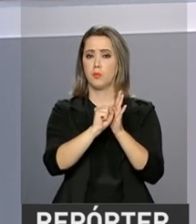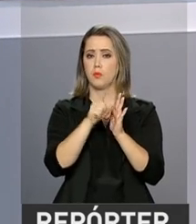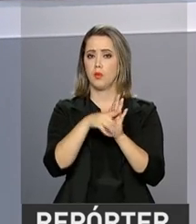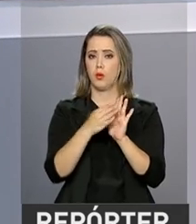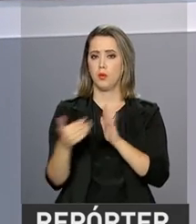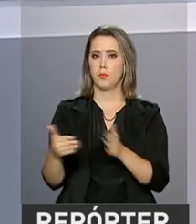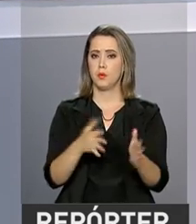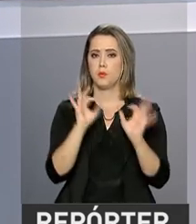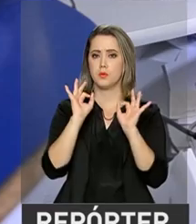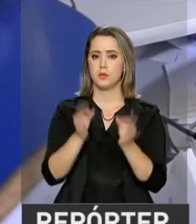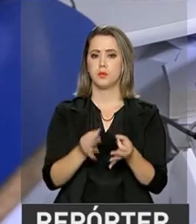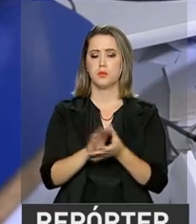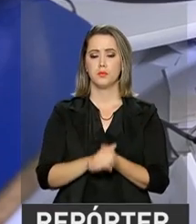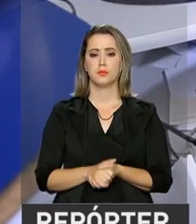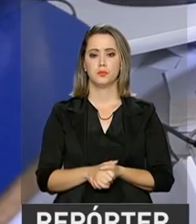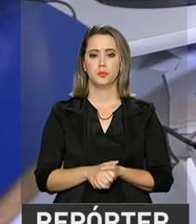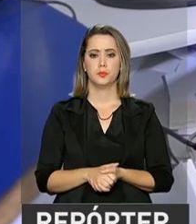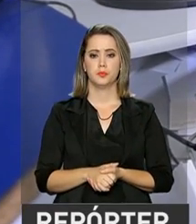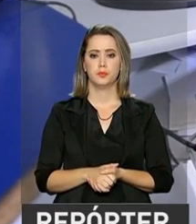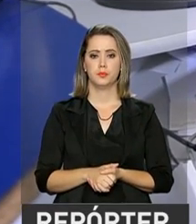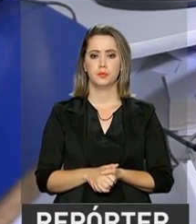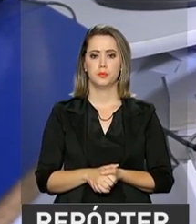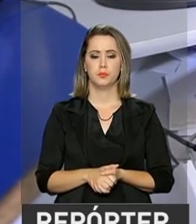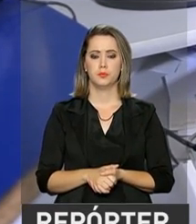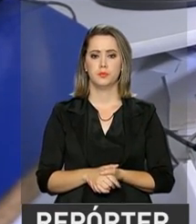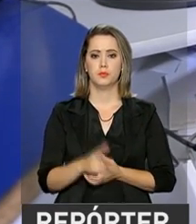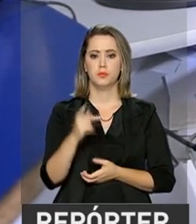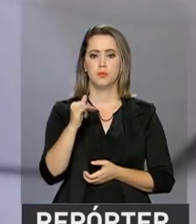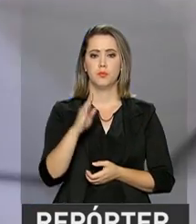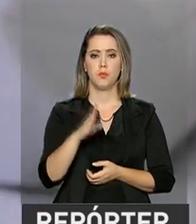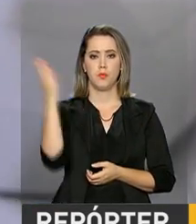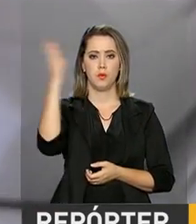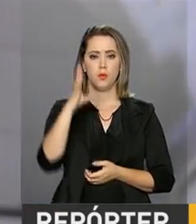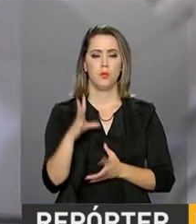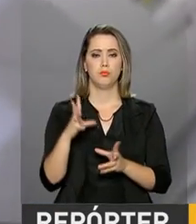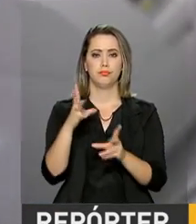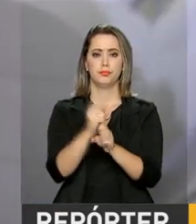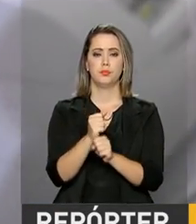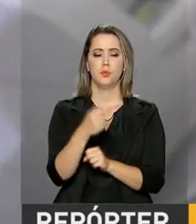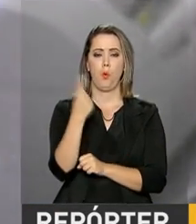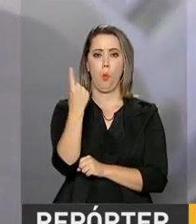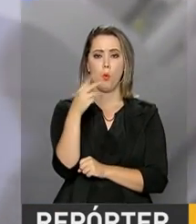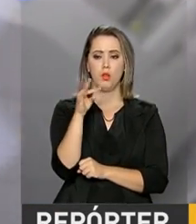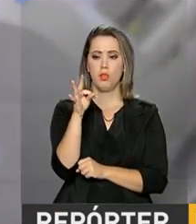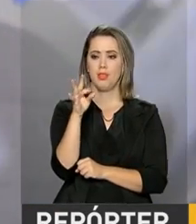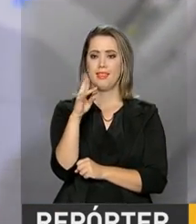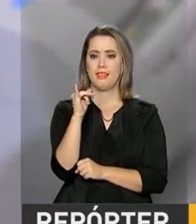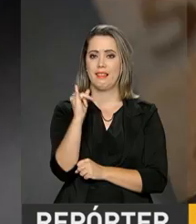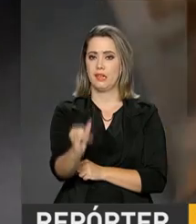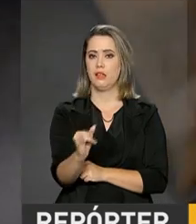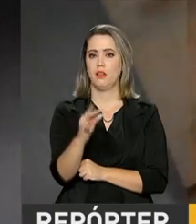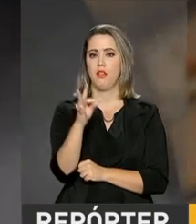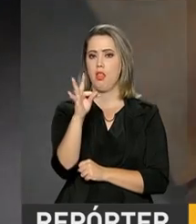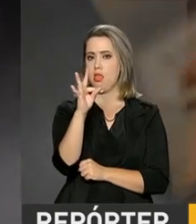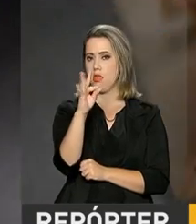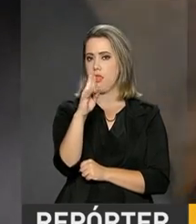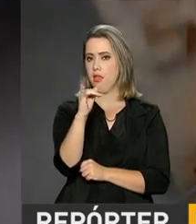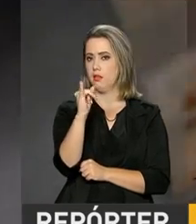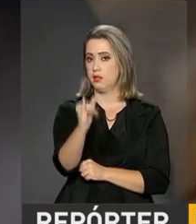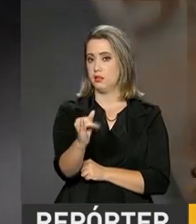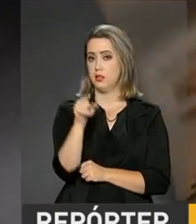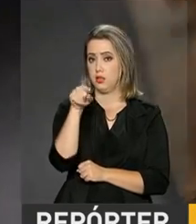caminho certo o PIB brasileiro totalizou 1 trilhão 600 bilhões deais no